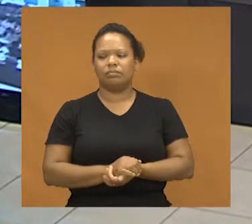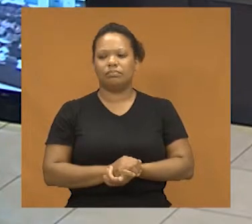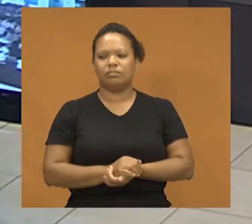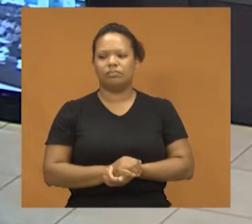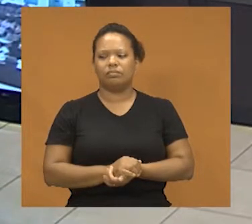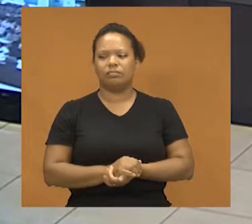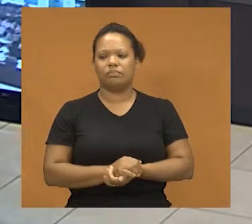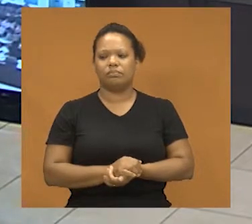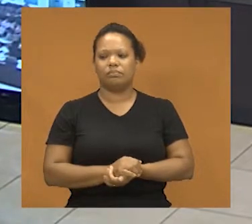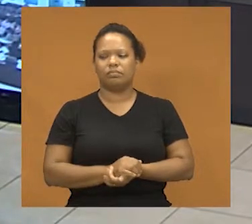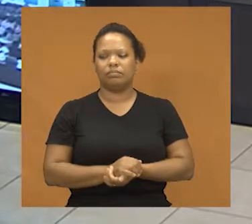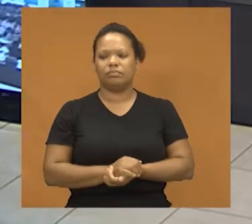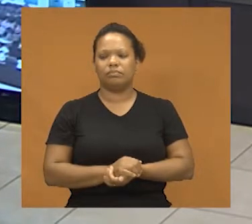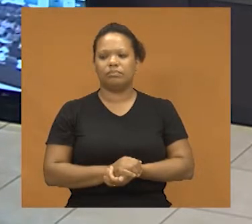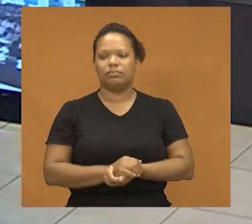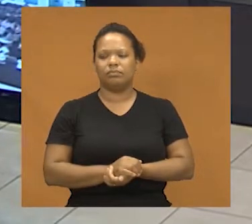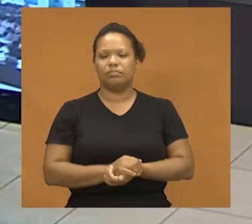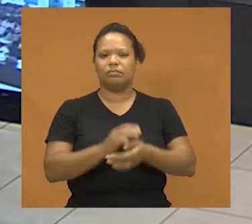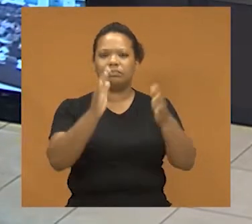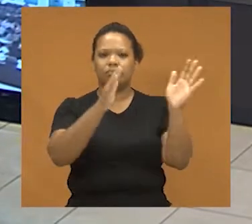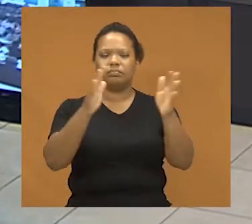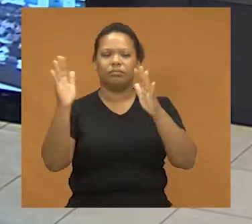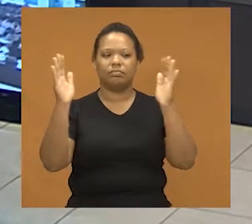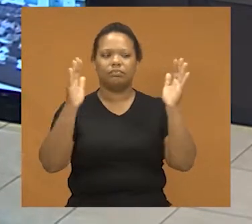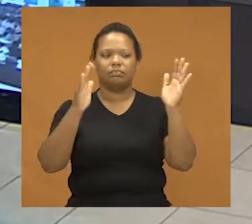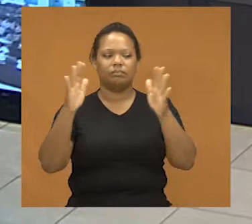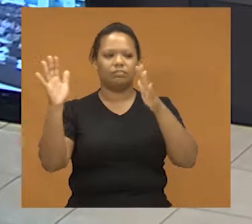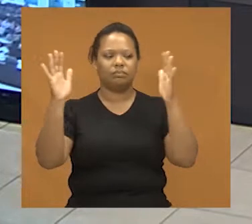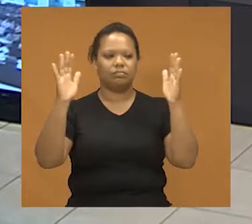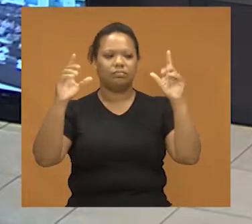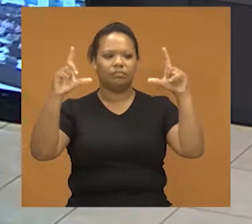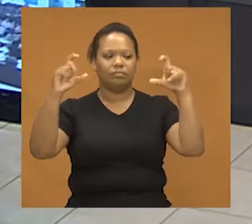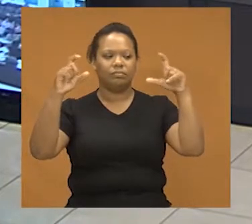Eu peço que avance os slides